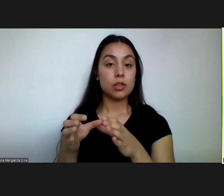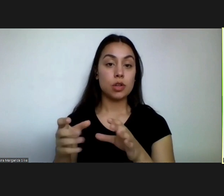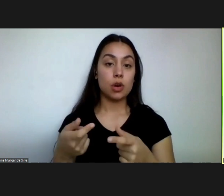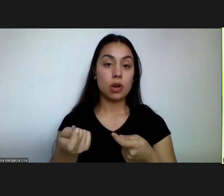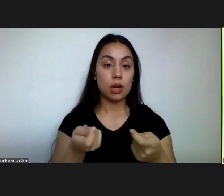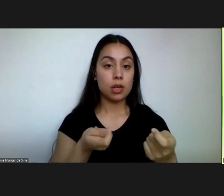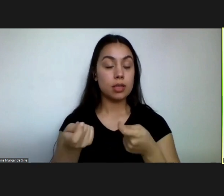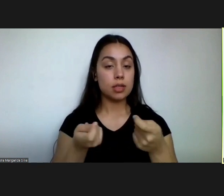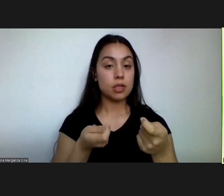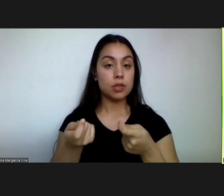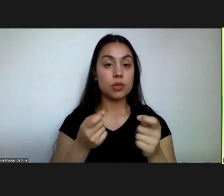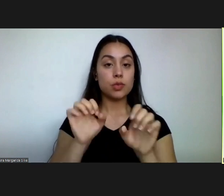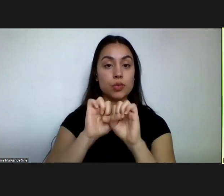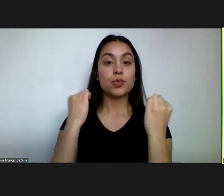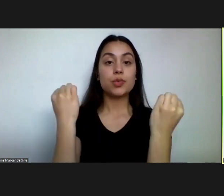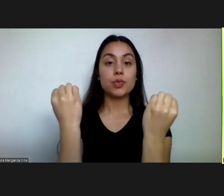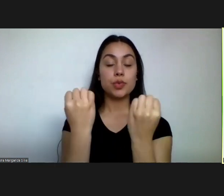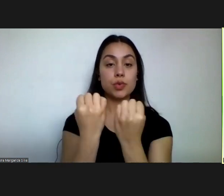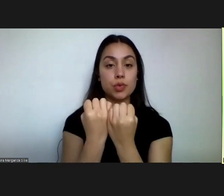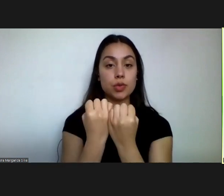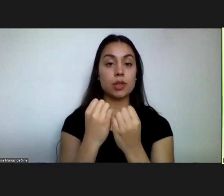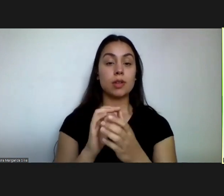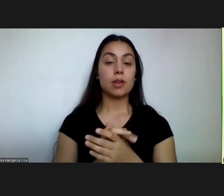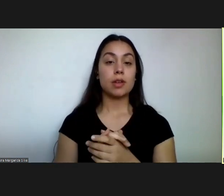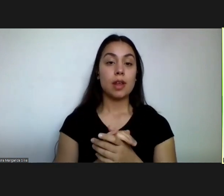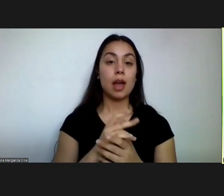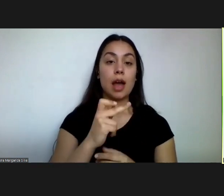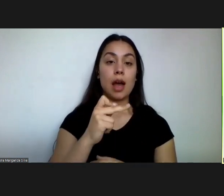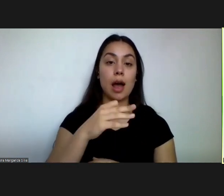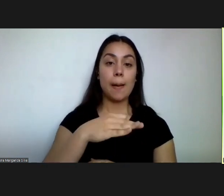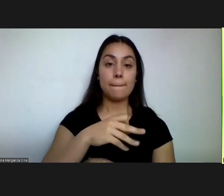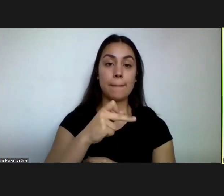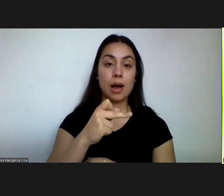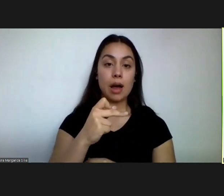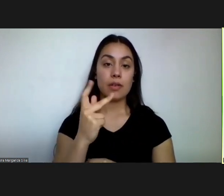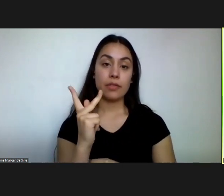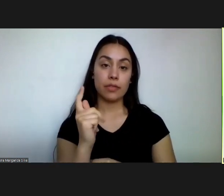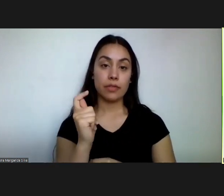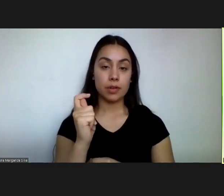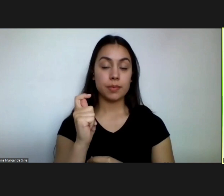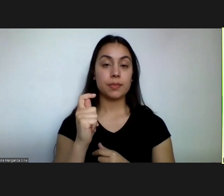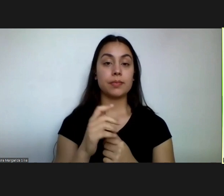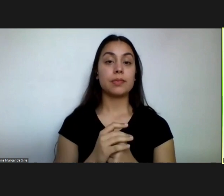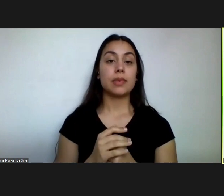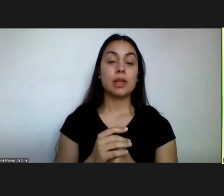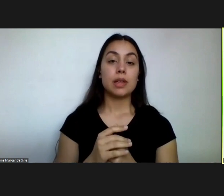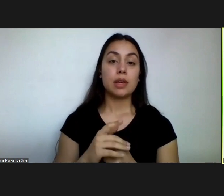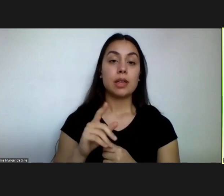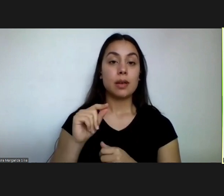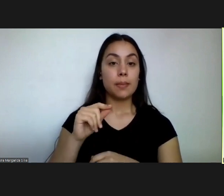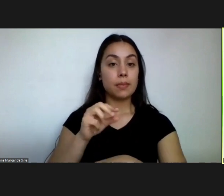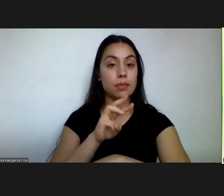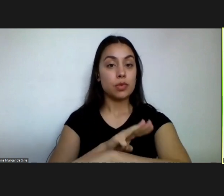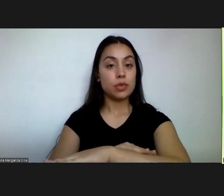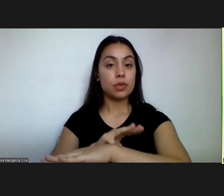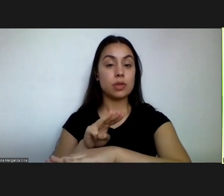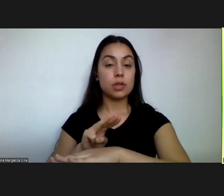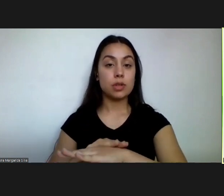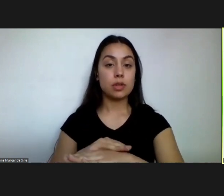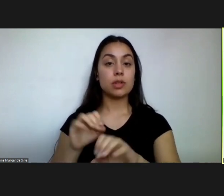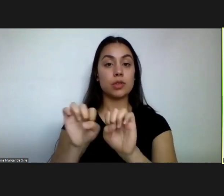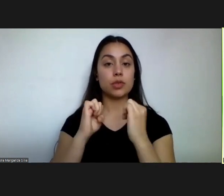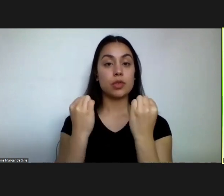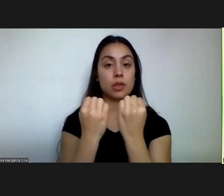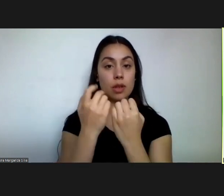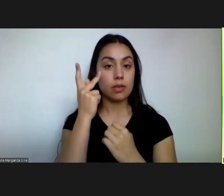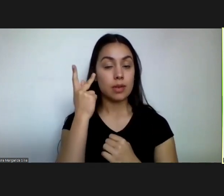a Associação Portuguesa de Apoio à Vítima, a PAV, a APDES, a Agência Piaget para o Desenvolvimento e a Fundação Prodignidade. Caso